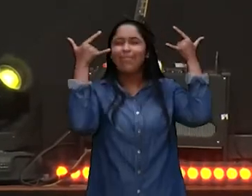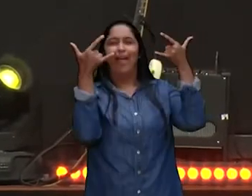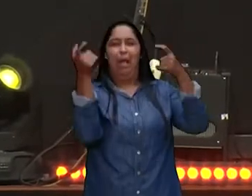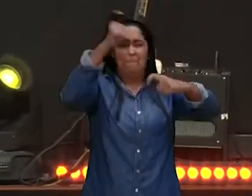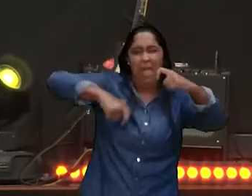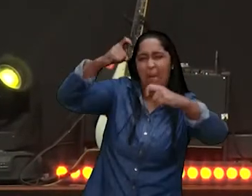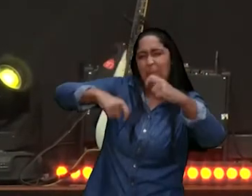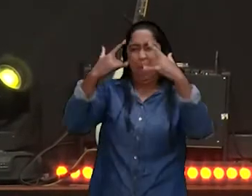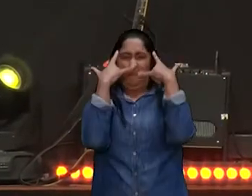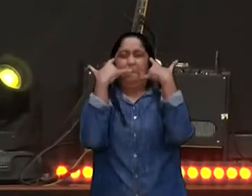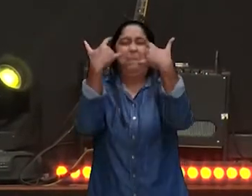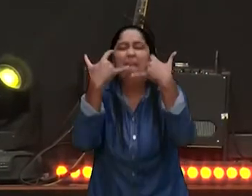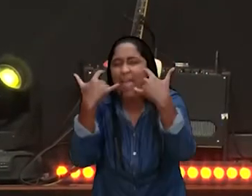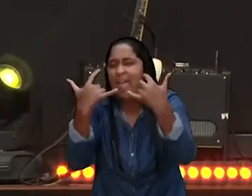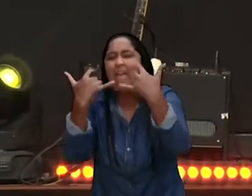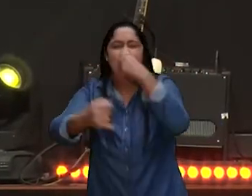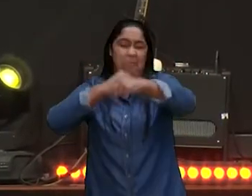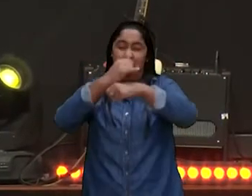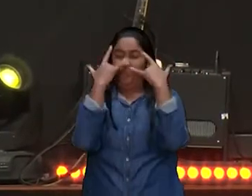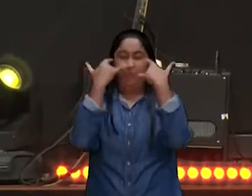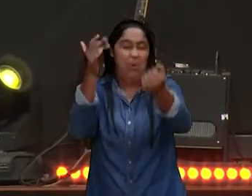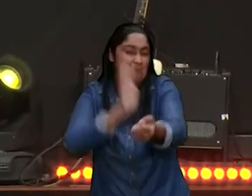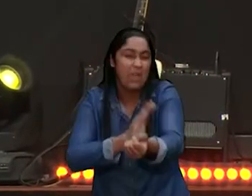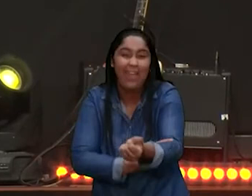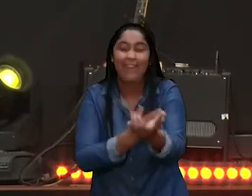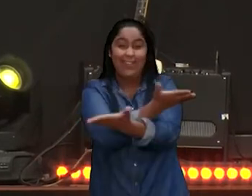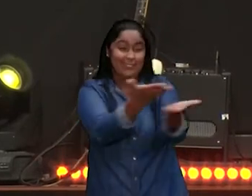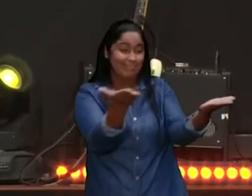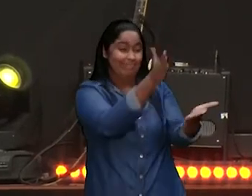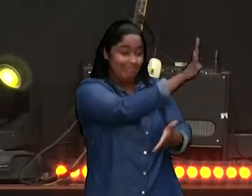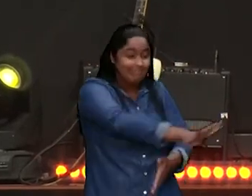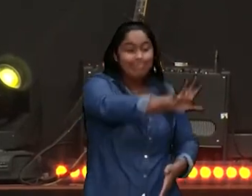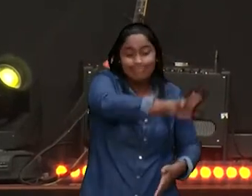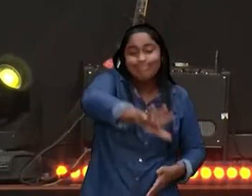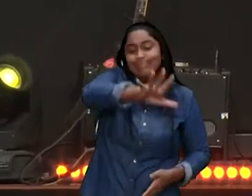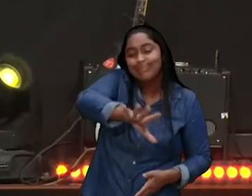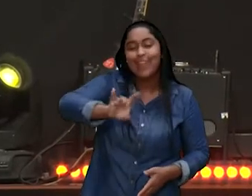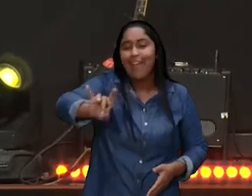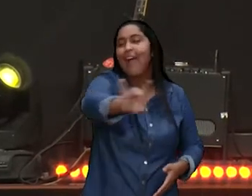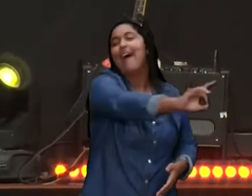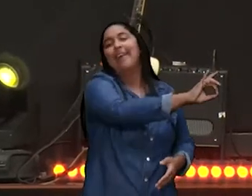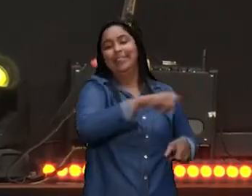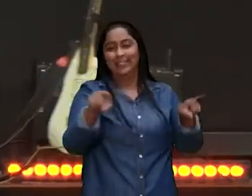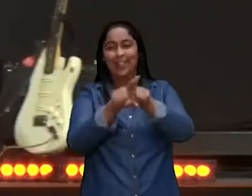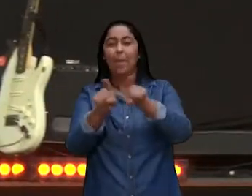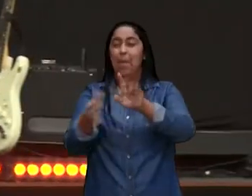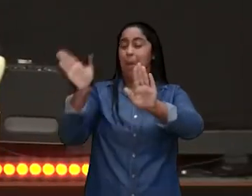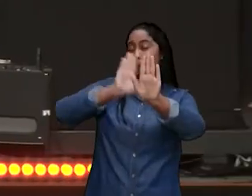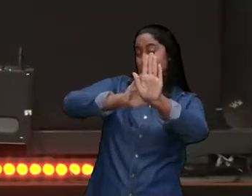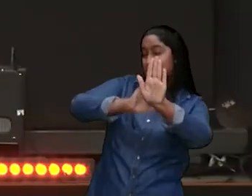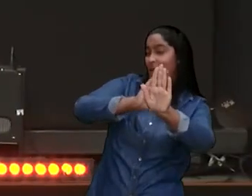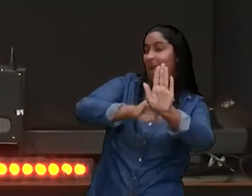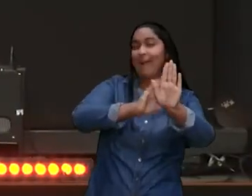e curvados pela sexualidade distorcida encurvados pela pela pela inveja encurvados